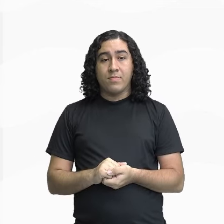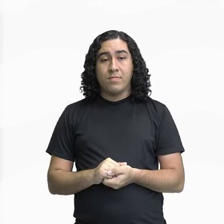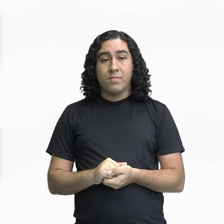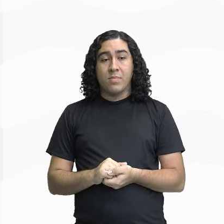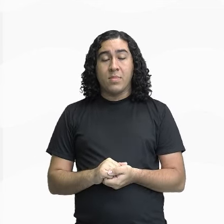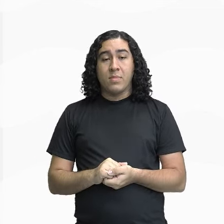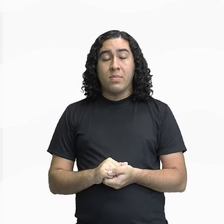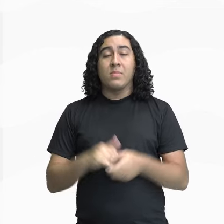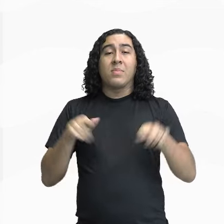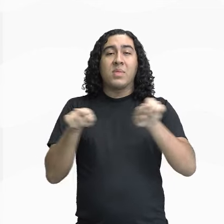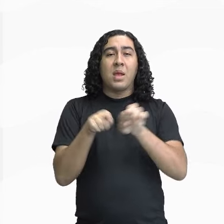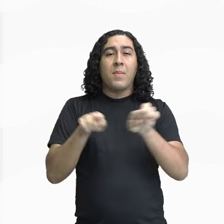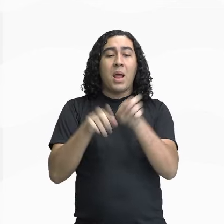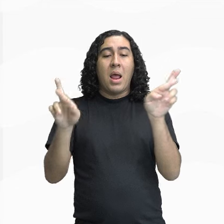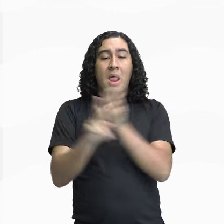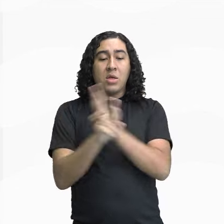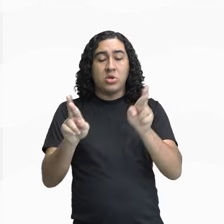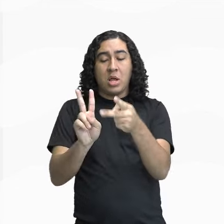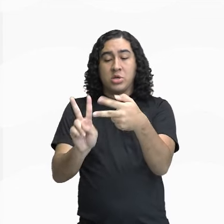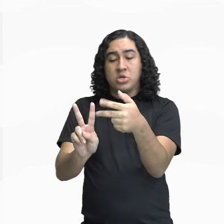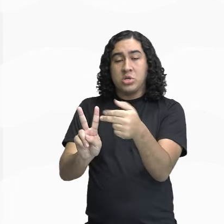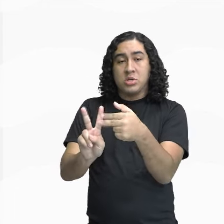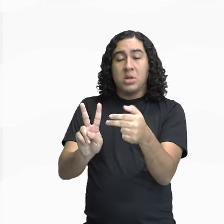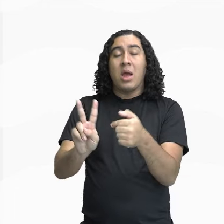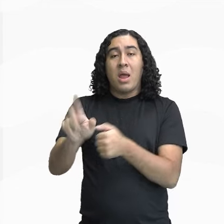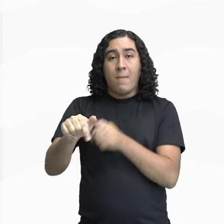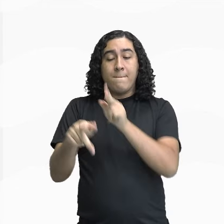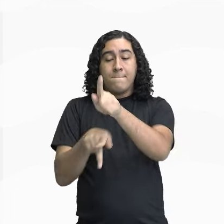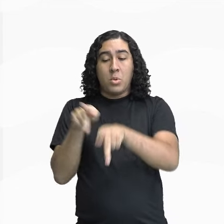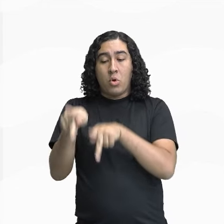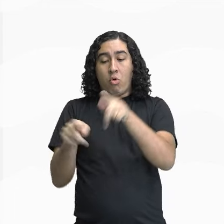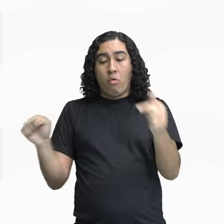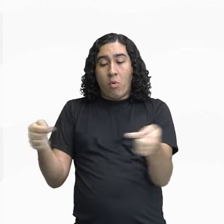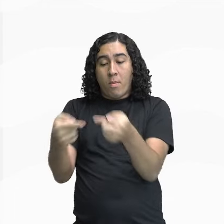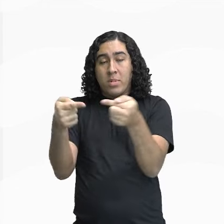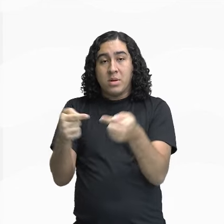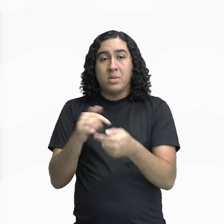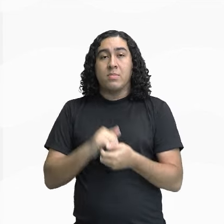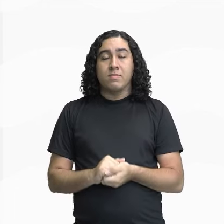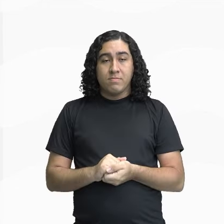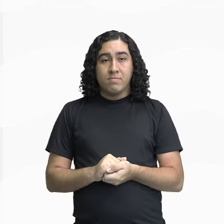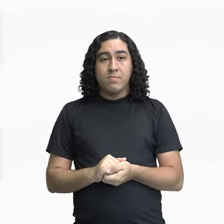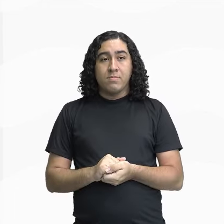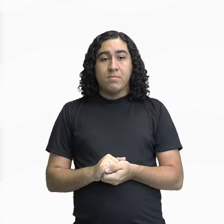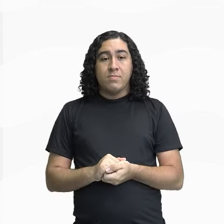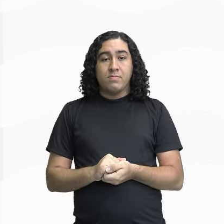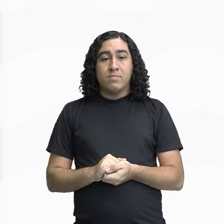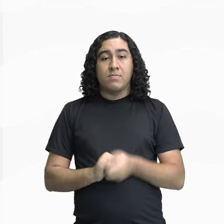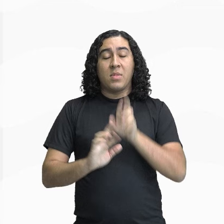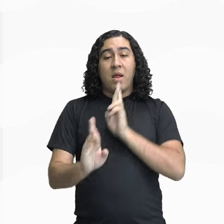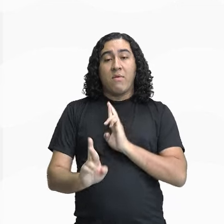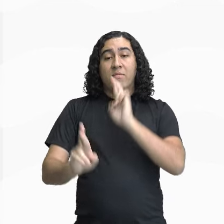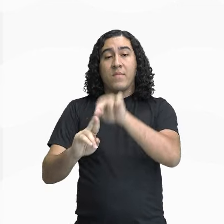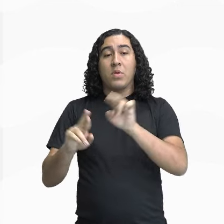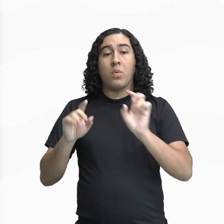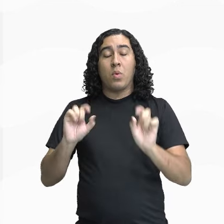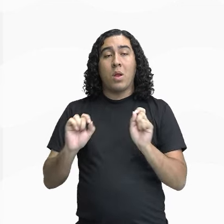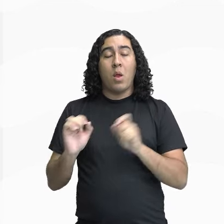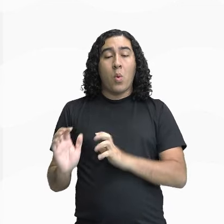vamos relacionar o indígena ou o aborígene, os povos indígenas, os povos originários, que eles referem-se ao quê?